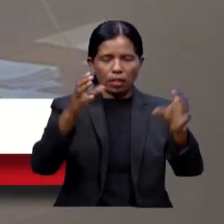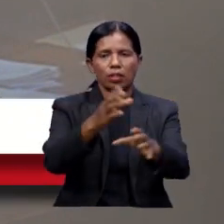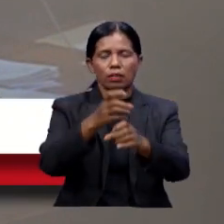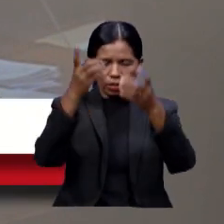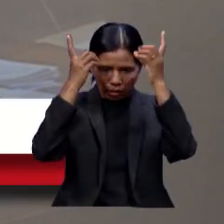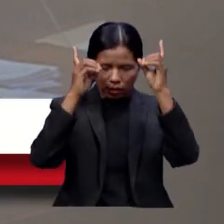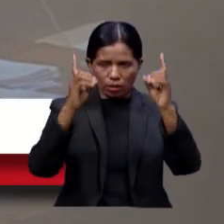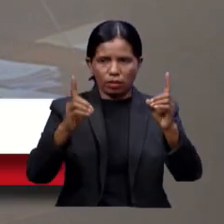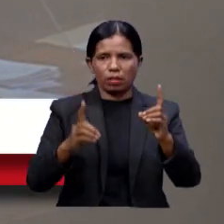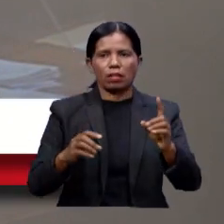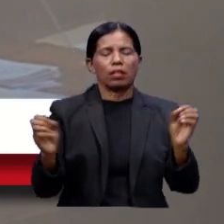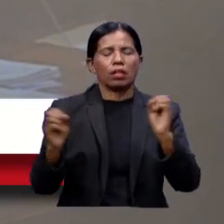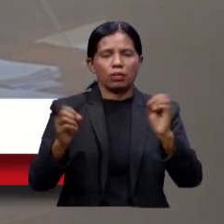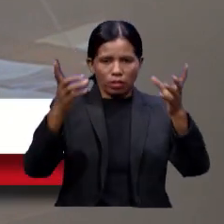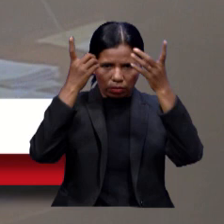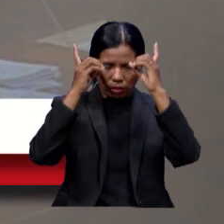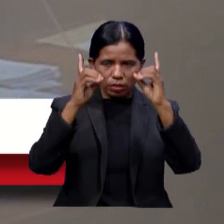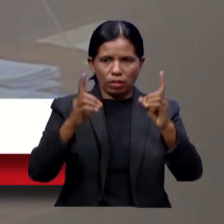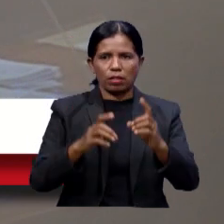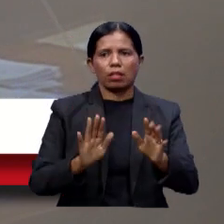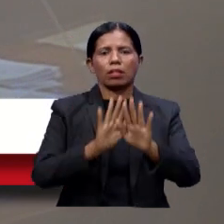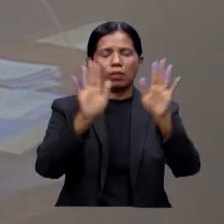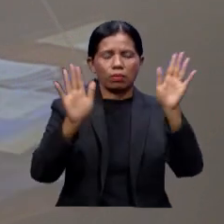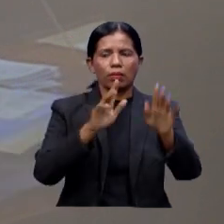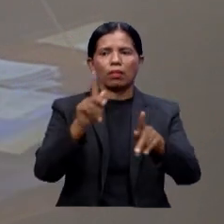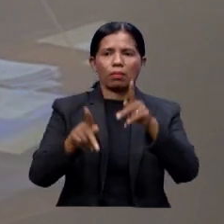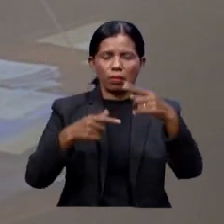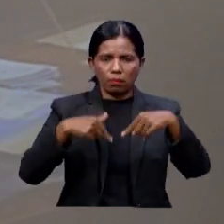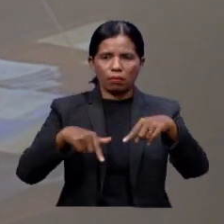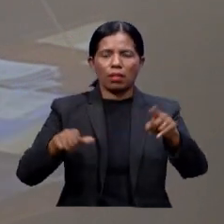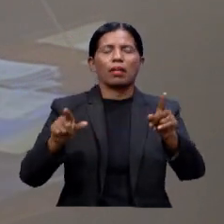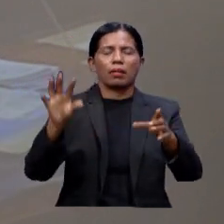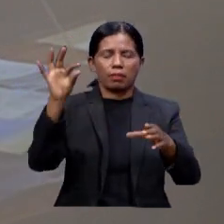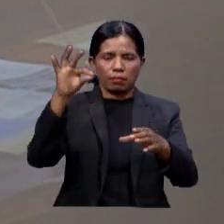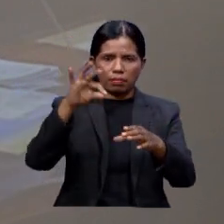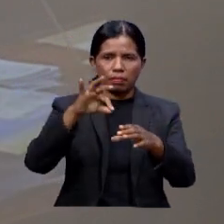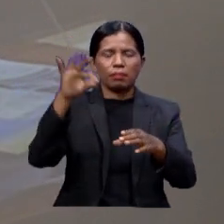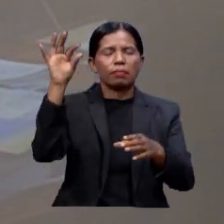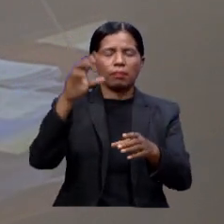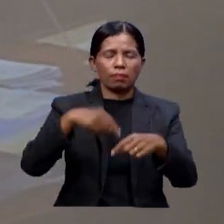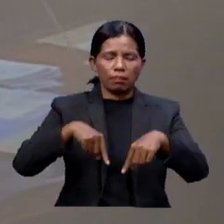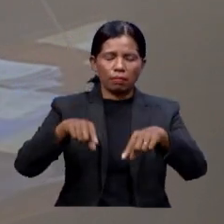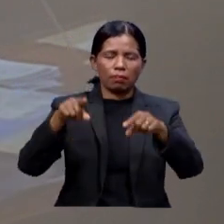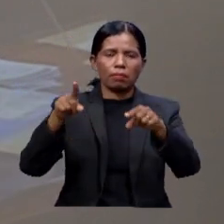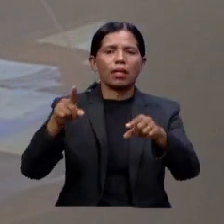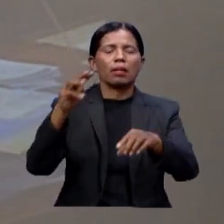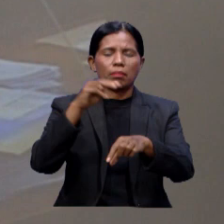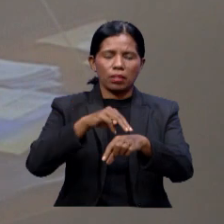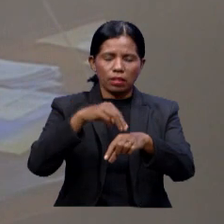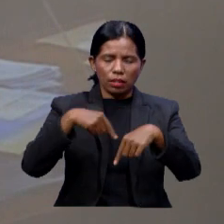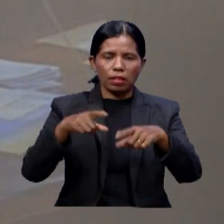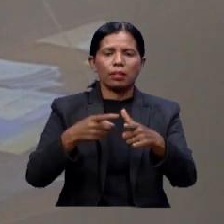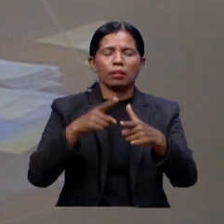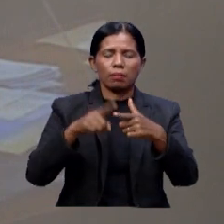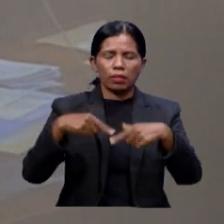consulta. Consulta lá os atu decide. Domingo, né, serane dia que vai missa, depois vai vota, né, mas los. Lá ali que está o questão, serane ida, né, mas que ia